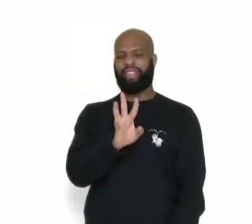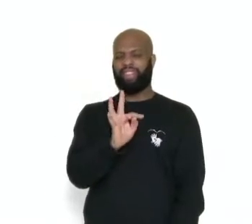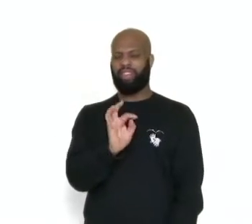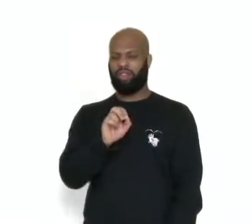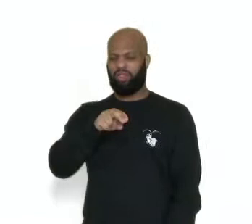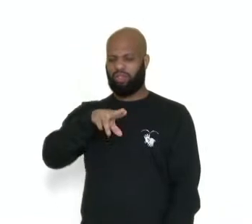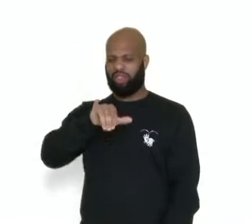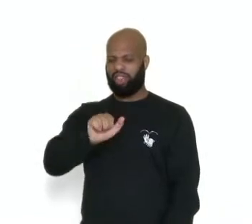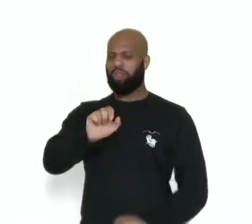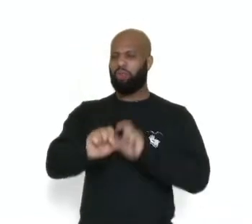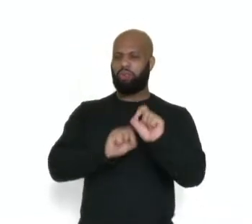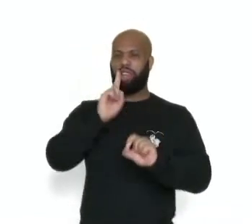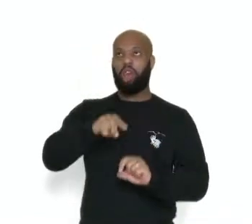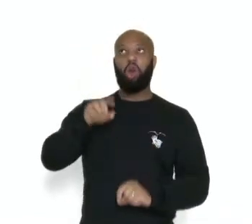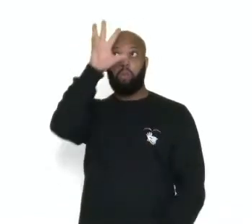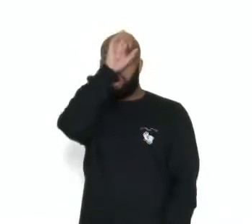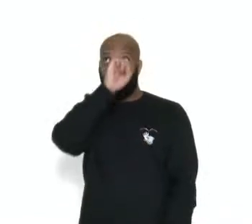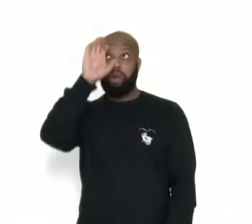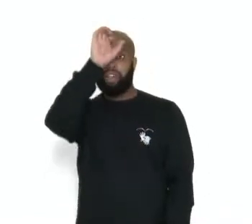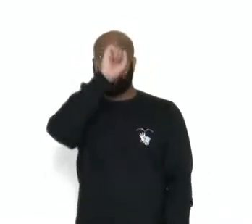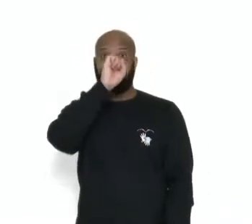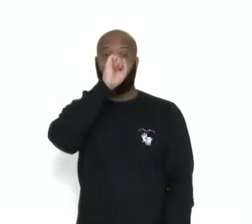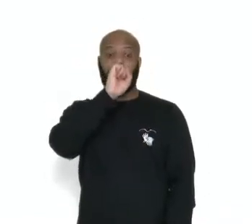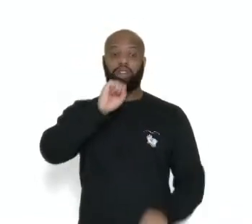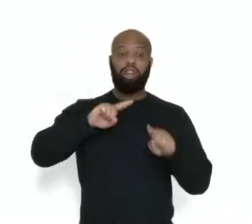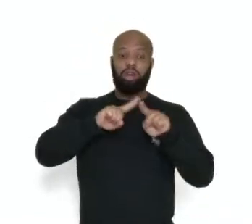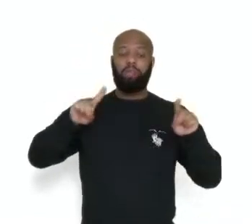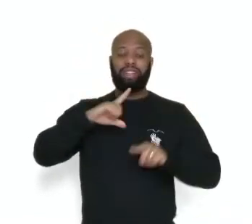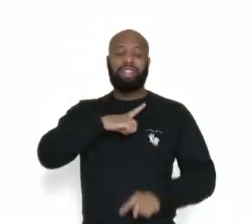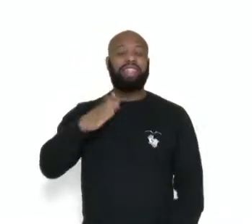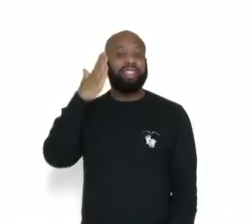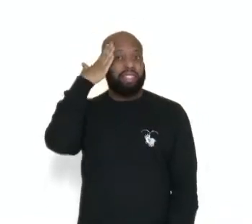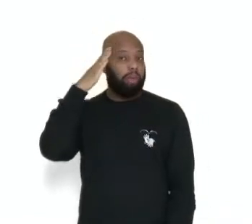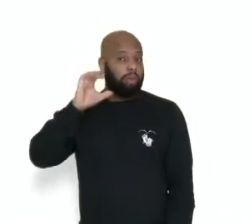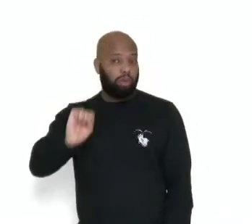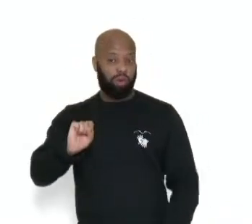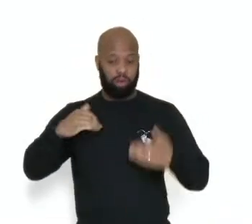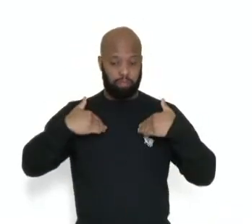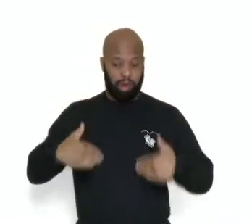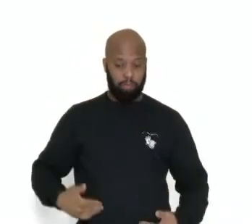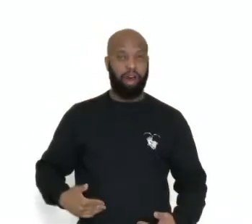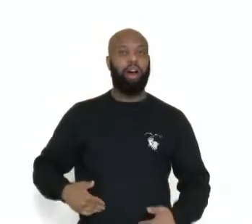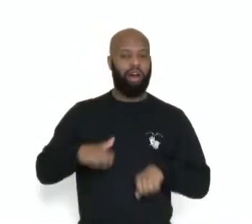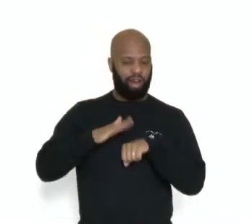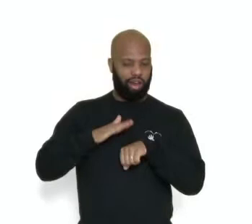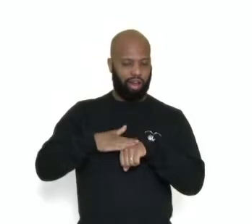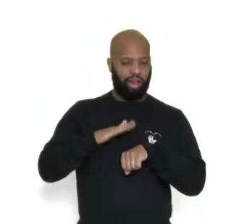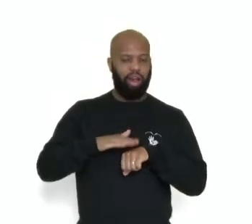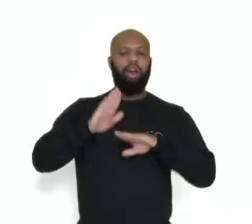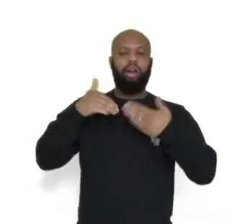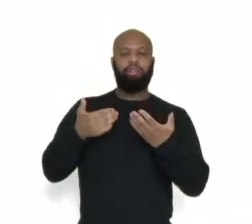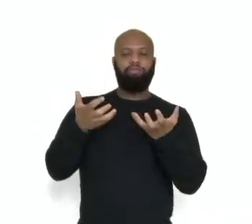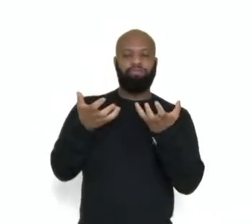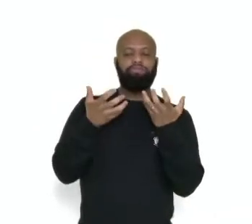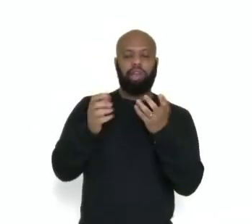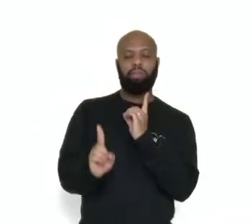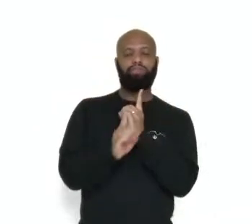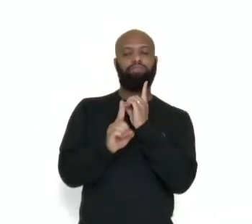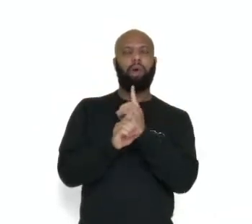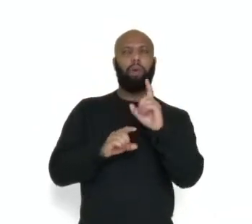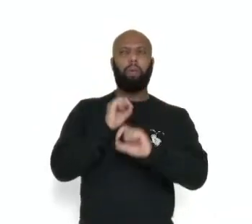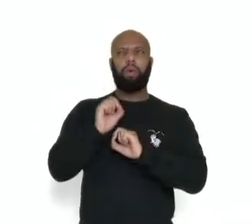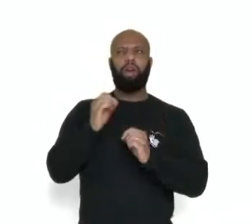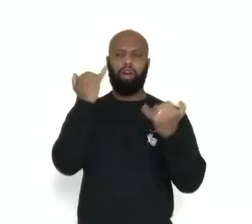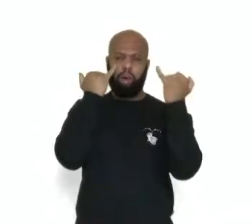é uma abordagem de educação somática em que a pessoa acessa a sabedoria do próprio corpo é aonde ela busca se informar e